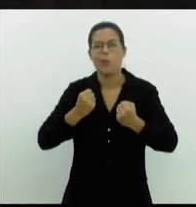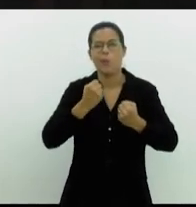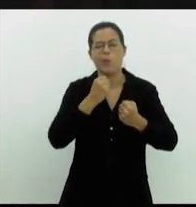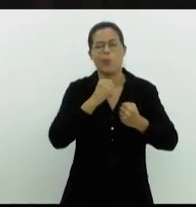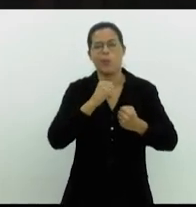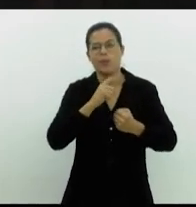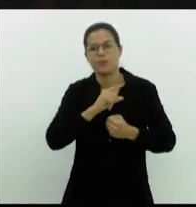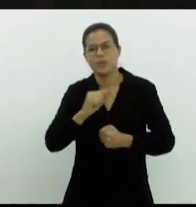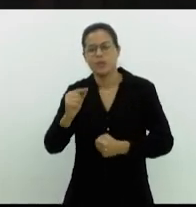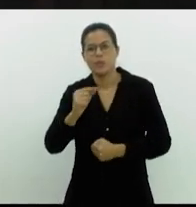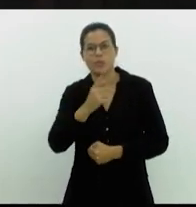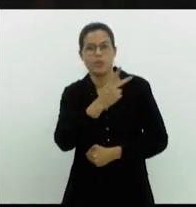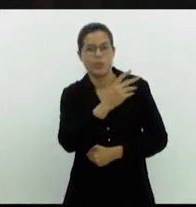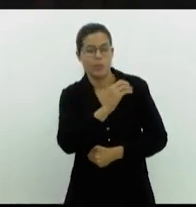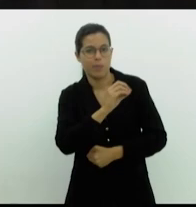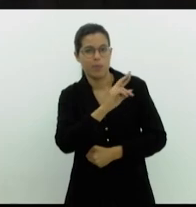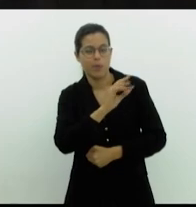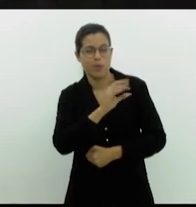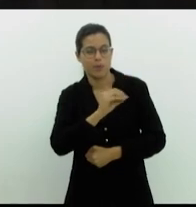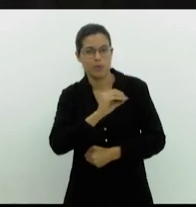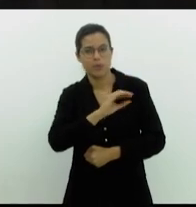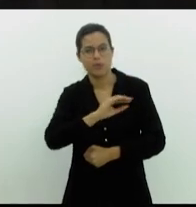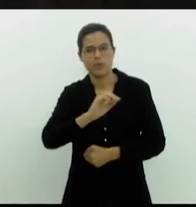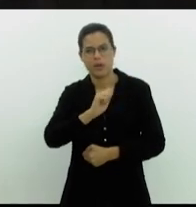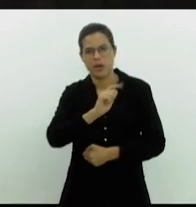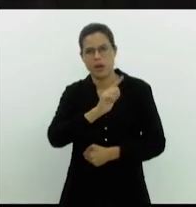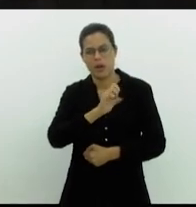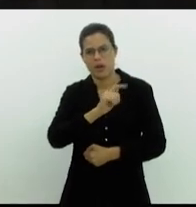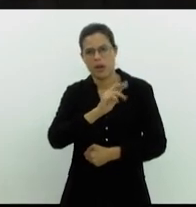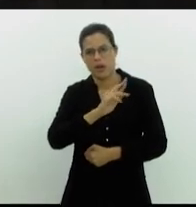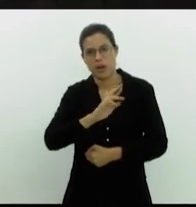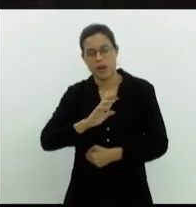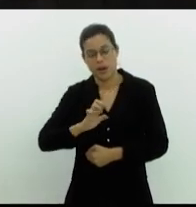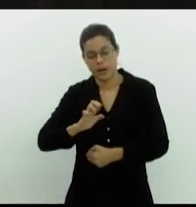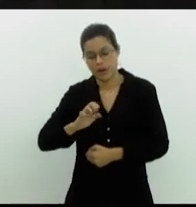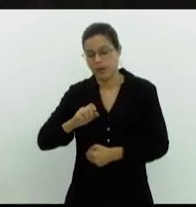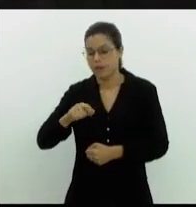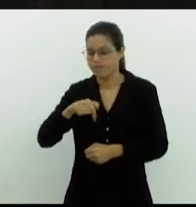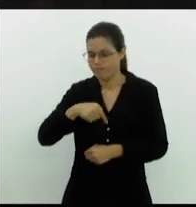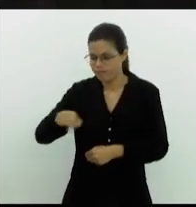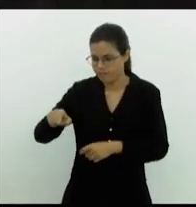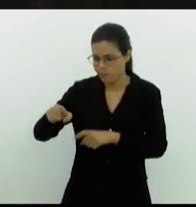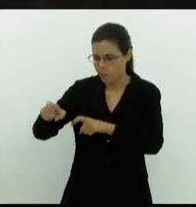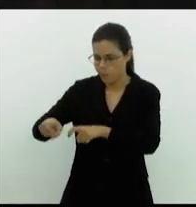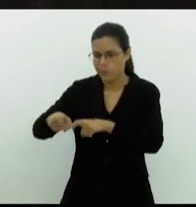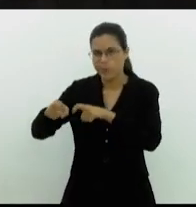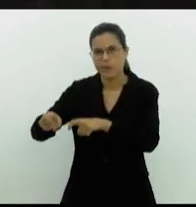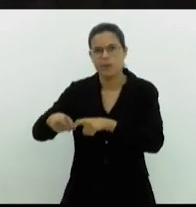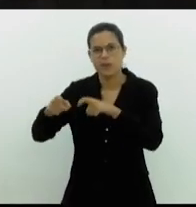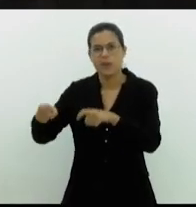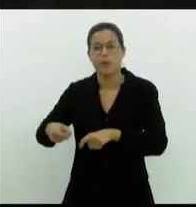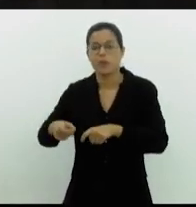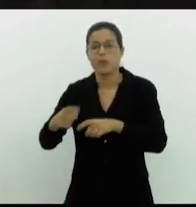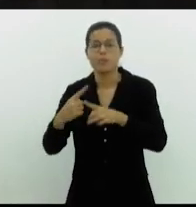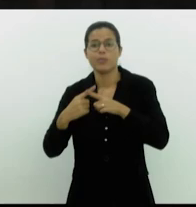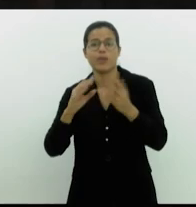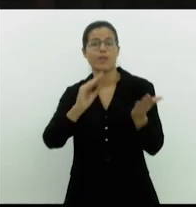direção ao interior por falta de água potável. É um